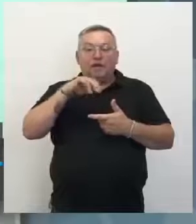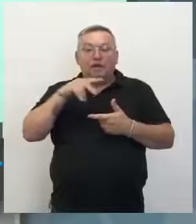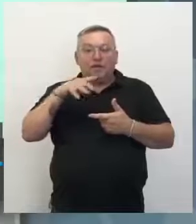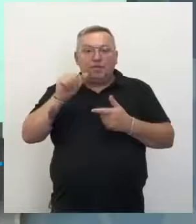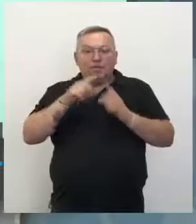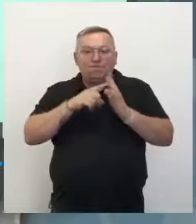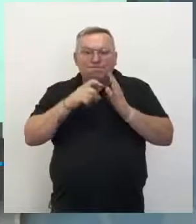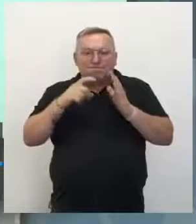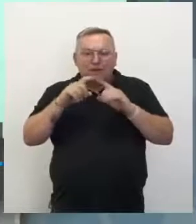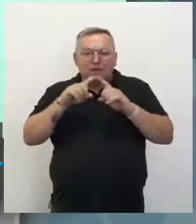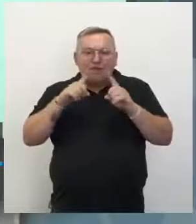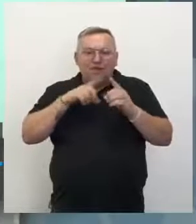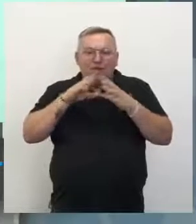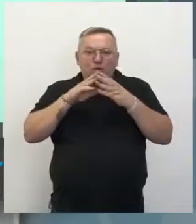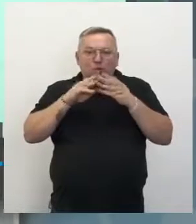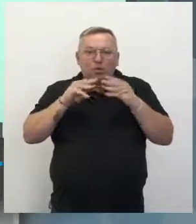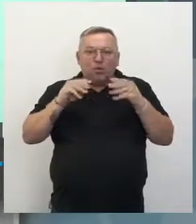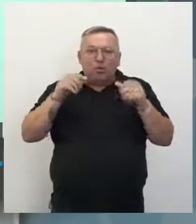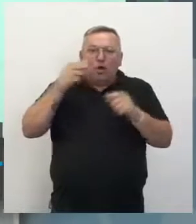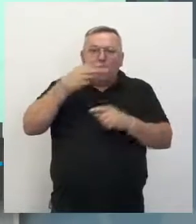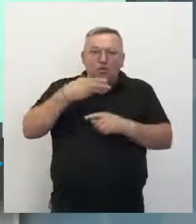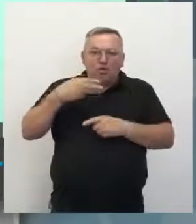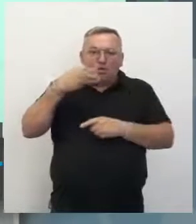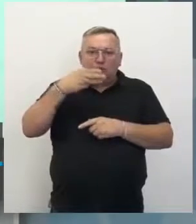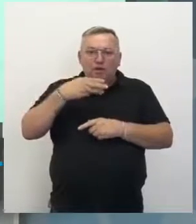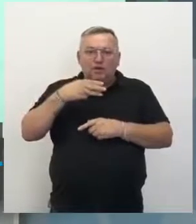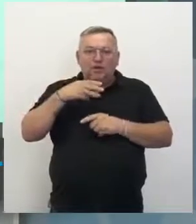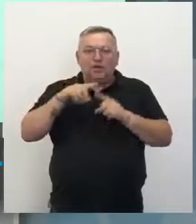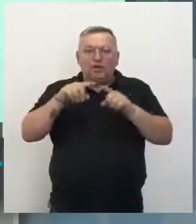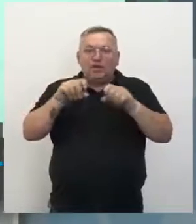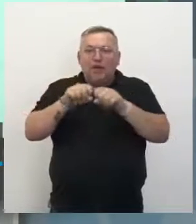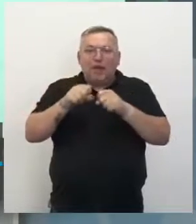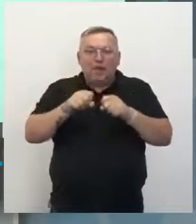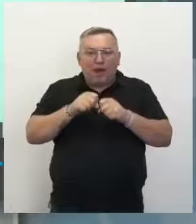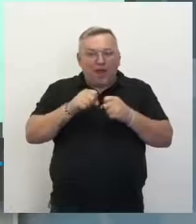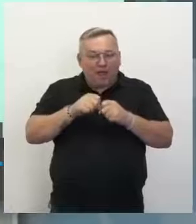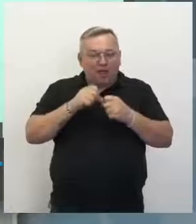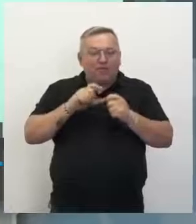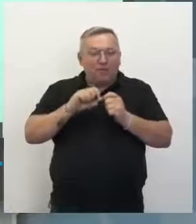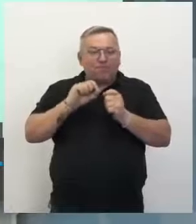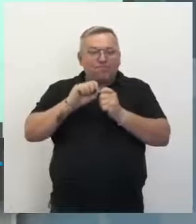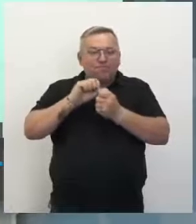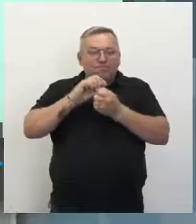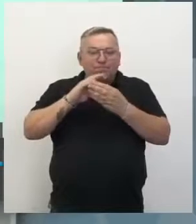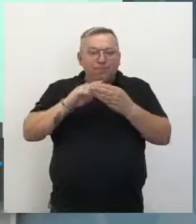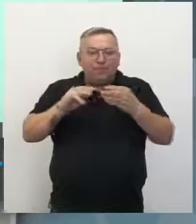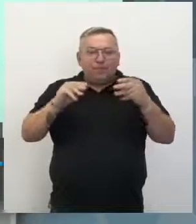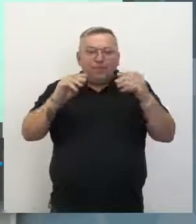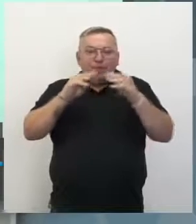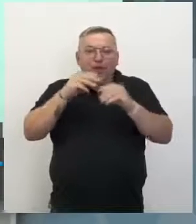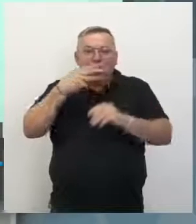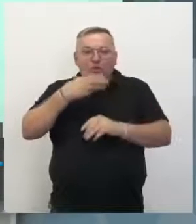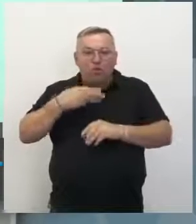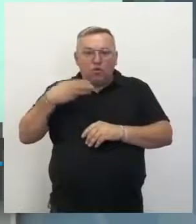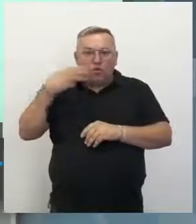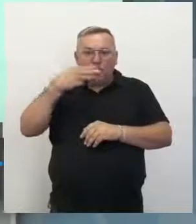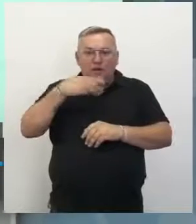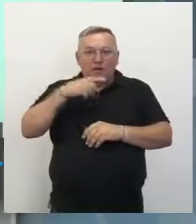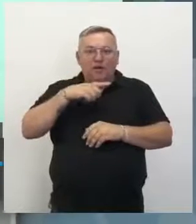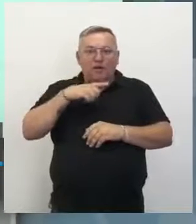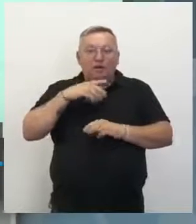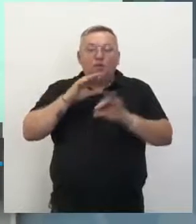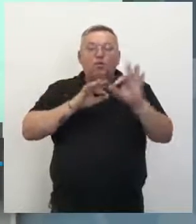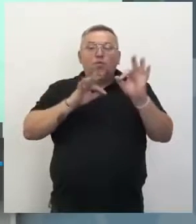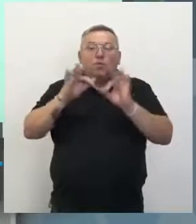vão começar a dissolver o açúcar, vão começar a quebrar o açúcar, etc. Então, a gente tem um processo físico